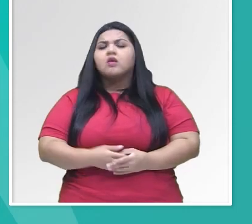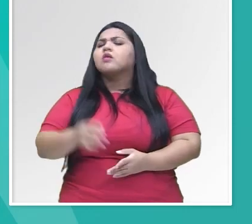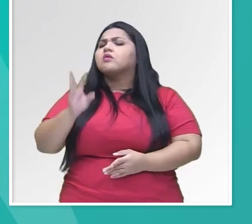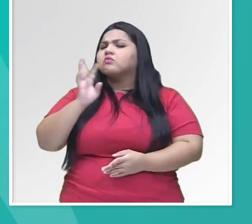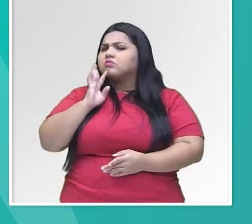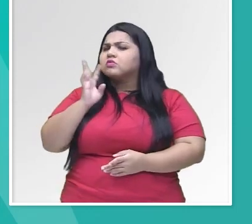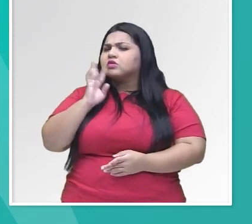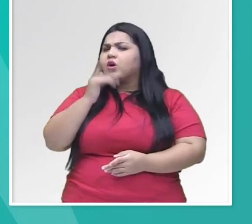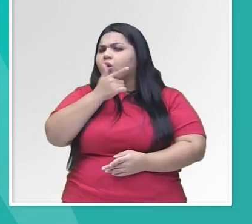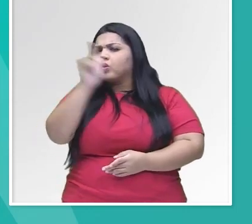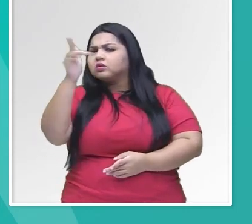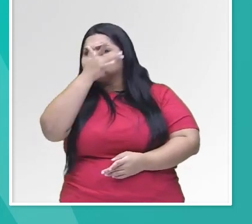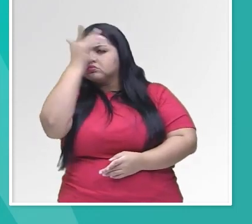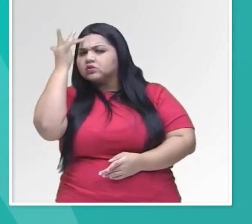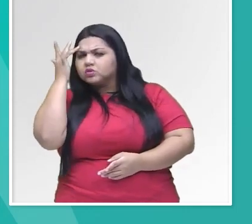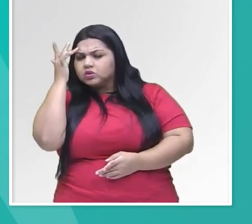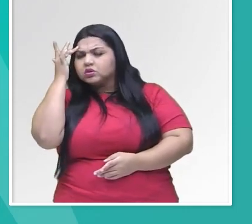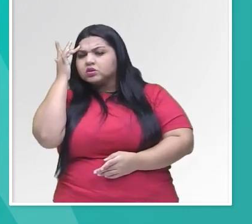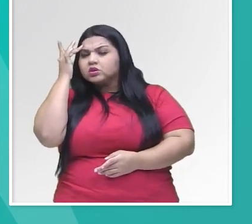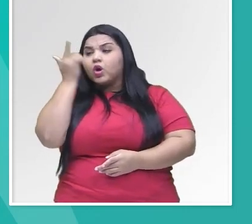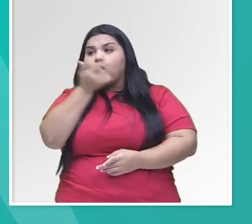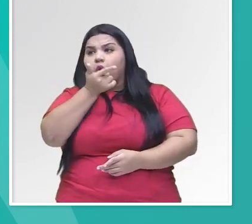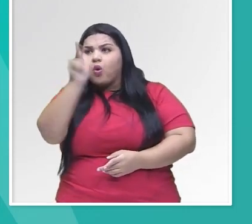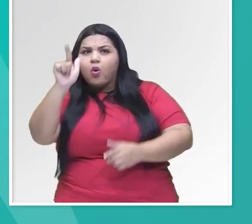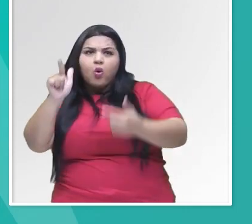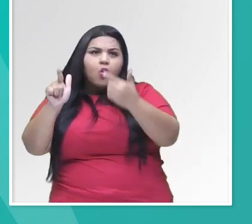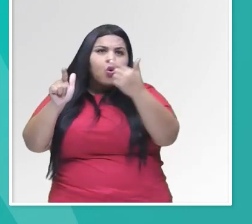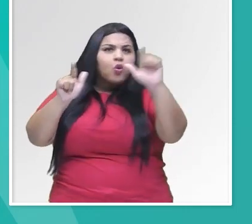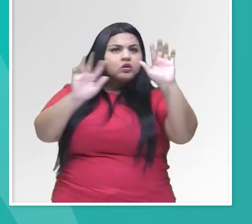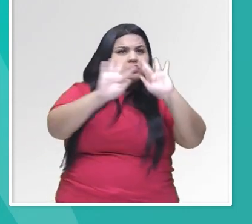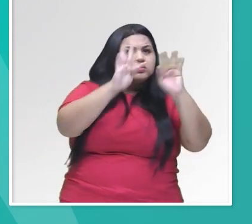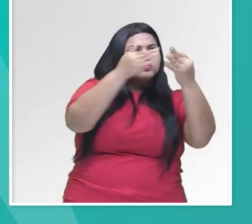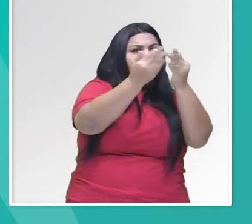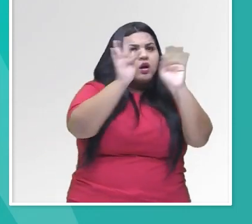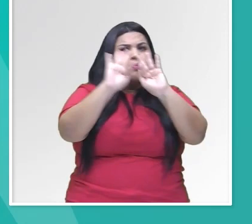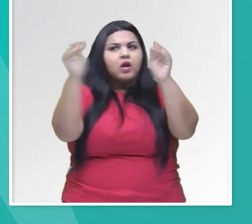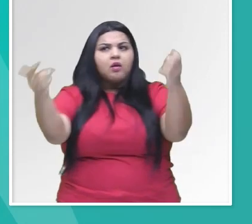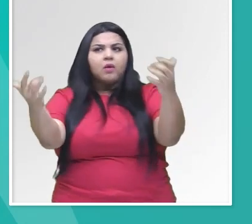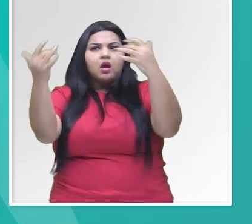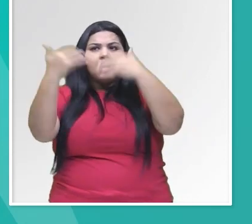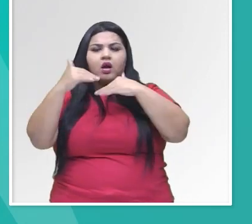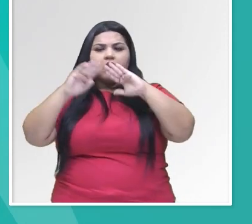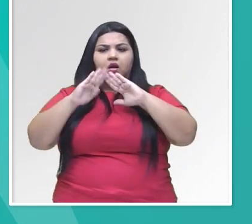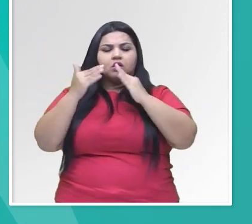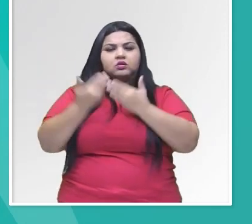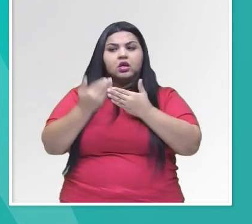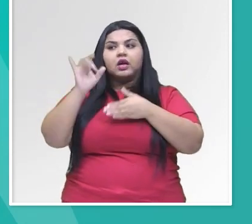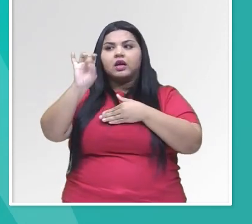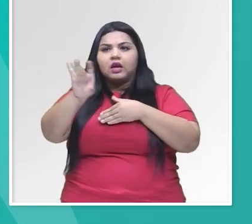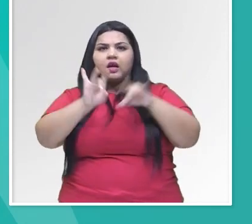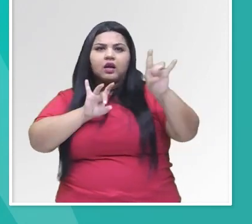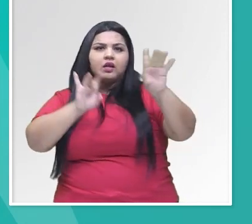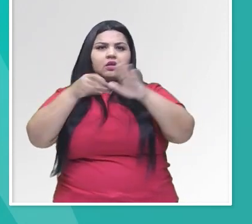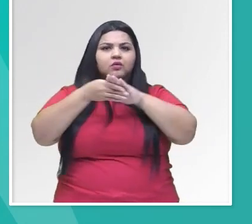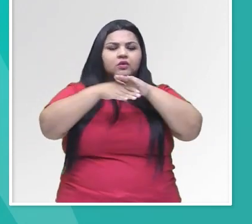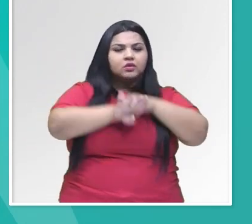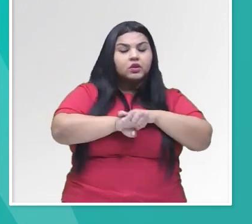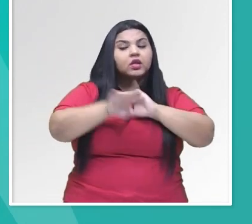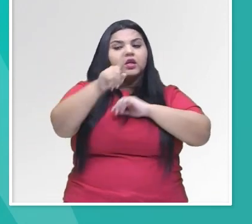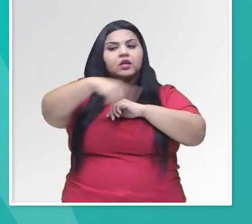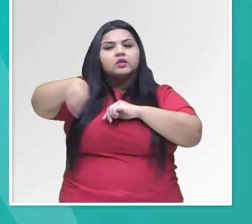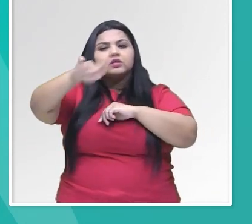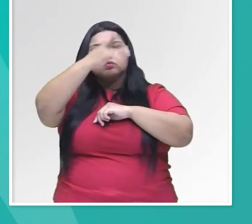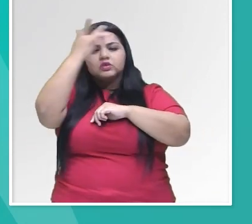Conhecemos outras pessoas de outras famílias, cada qual com seus papéis. Essas pessoas